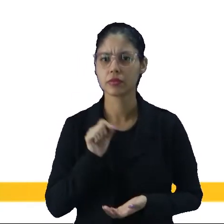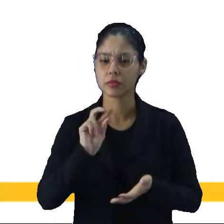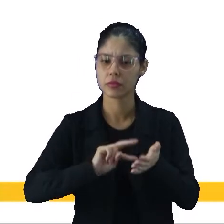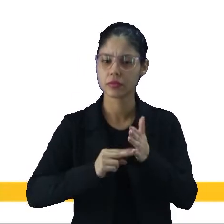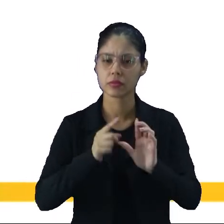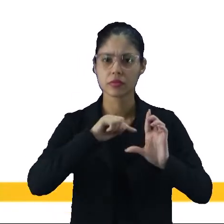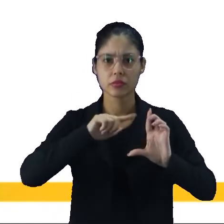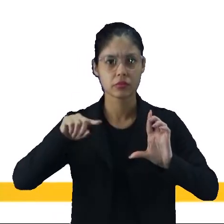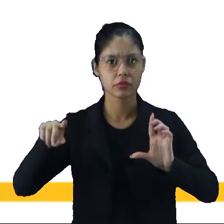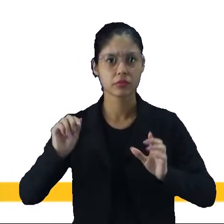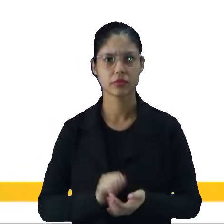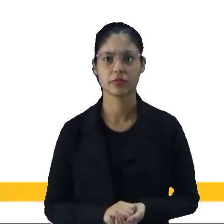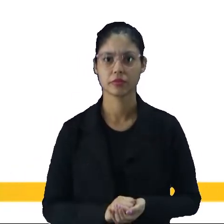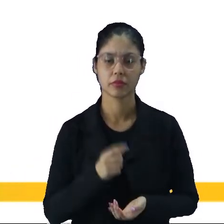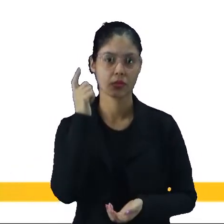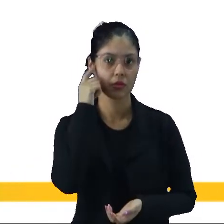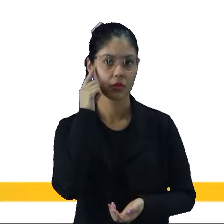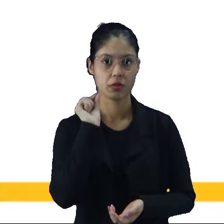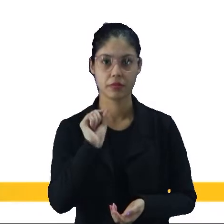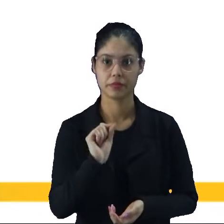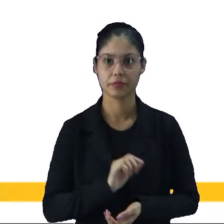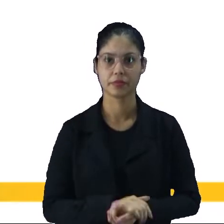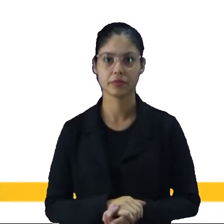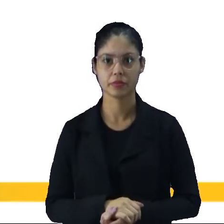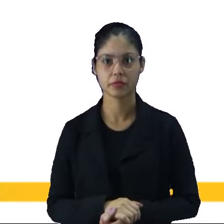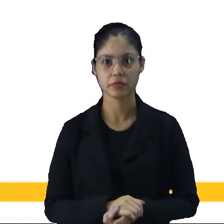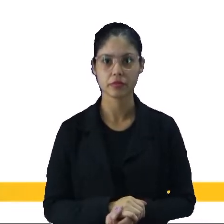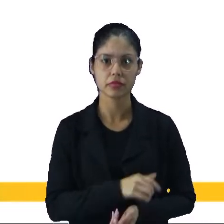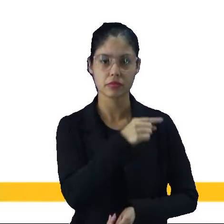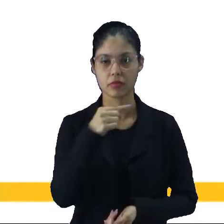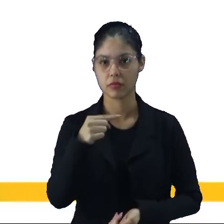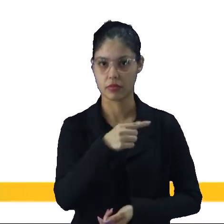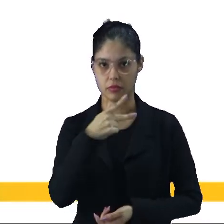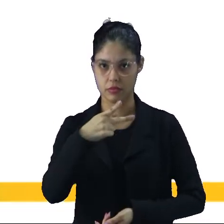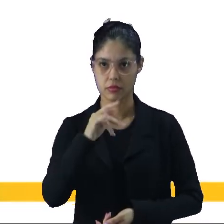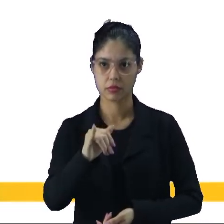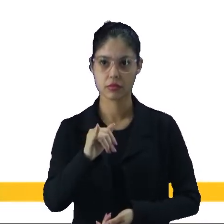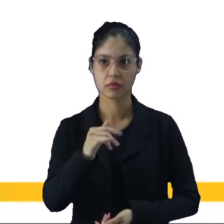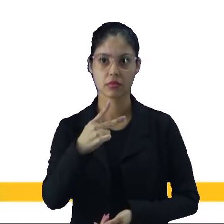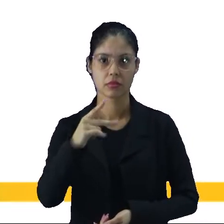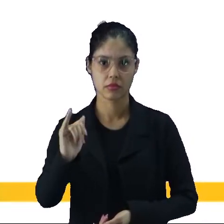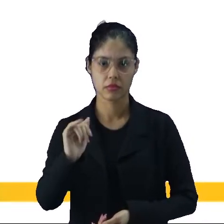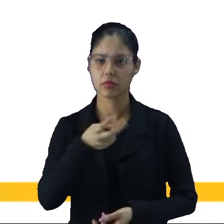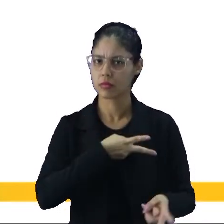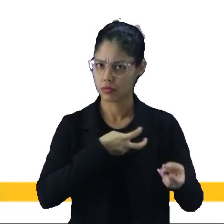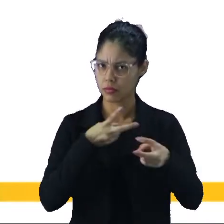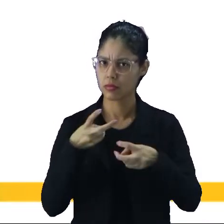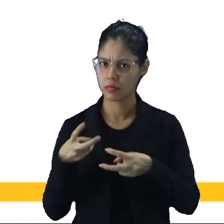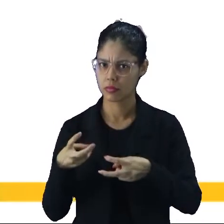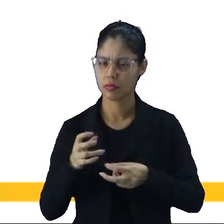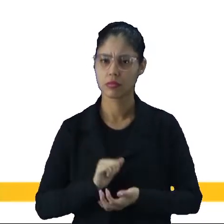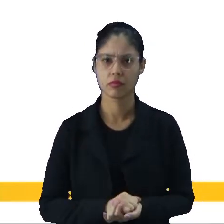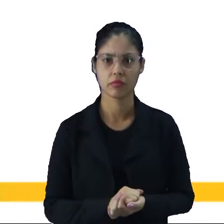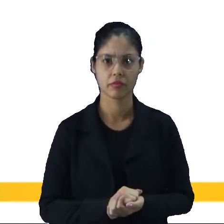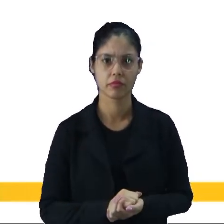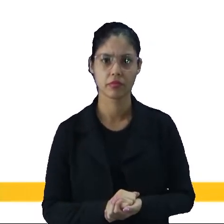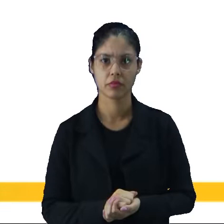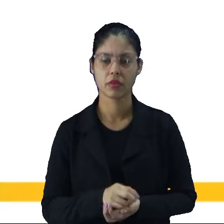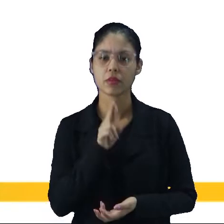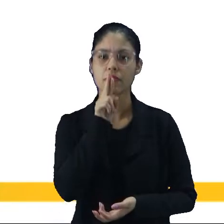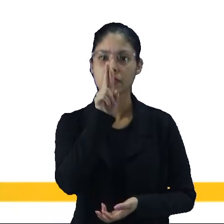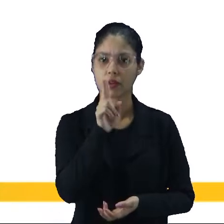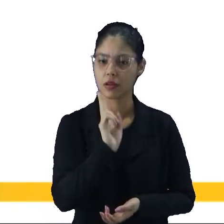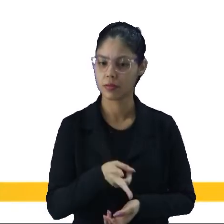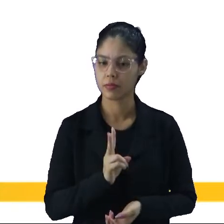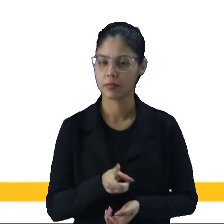Ó. Vamos pensar aqui, ó. Menos π e π. Deu para perceber, ó, que o